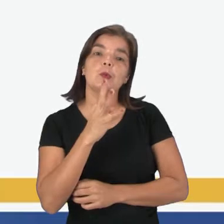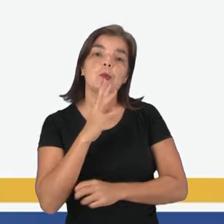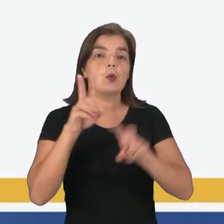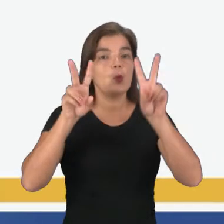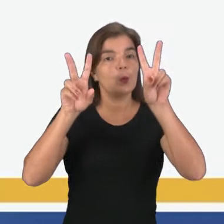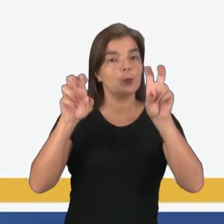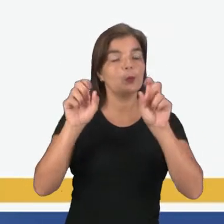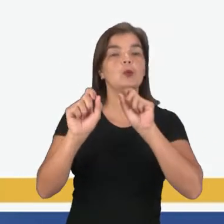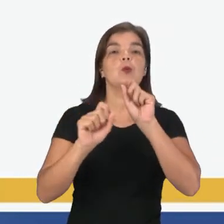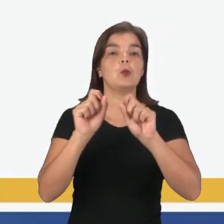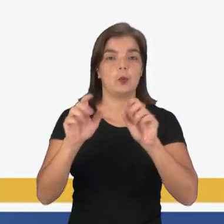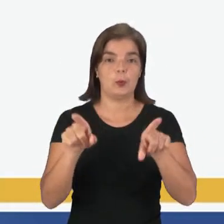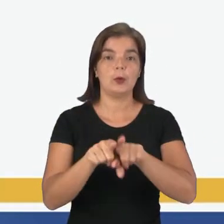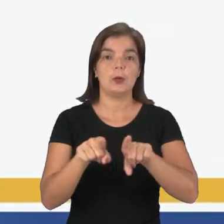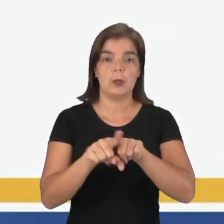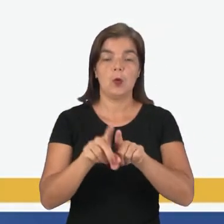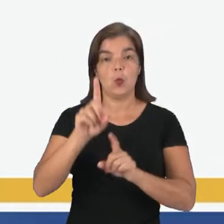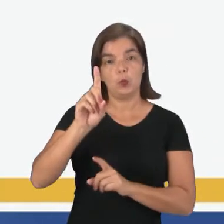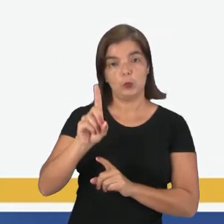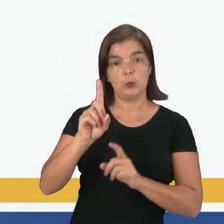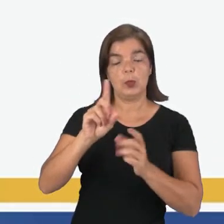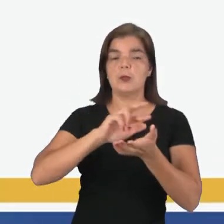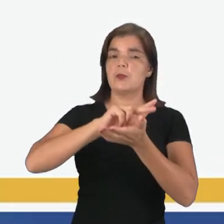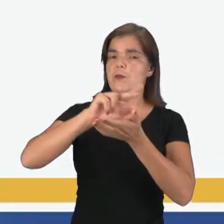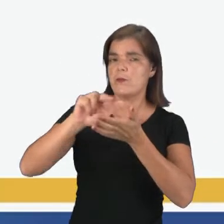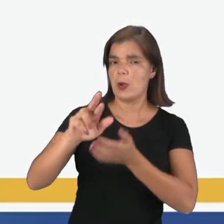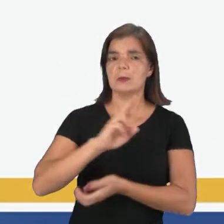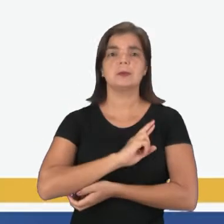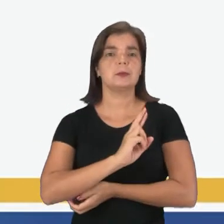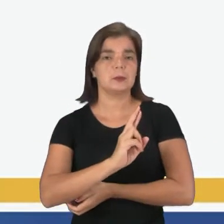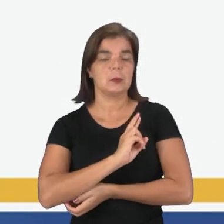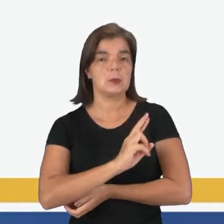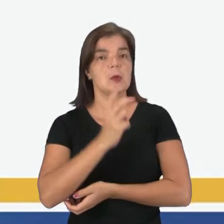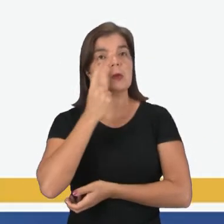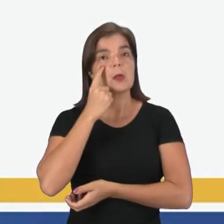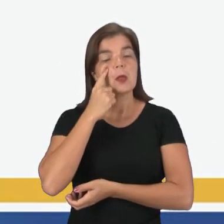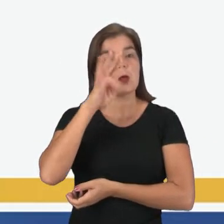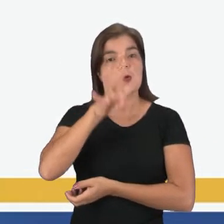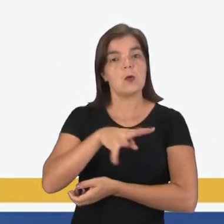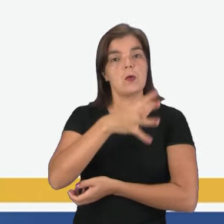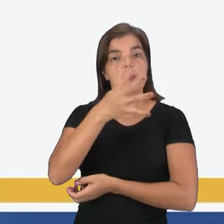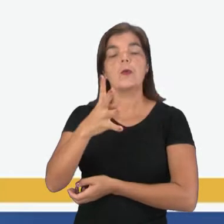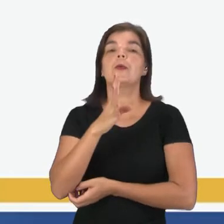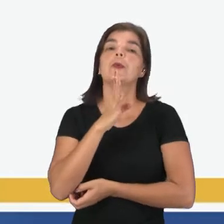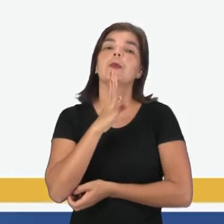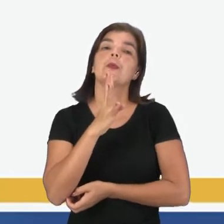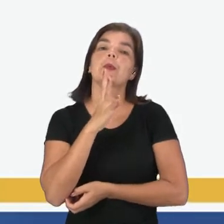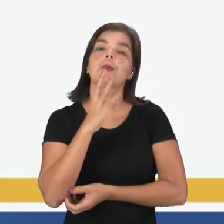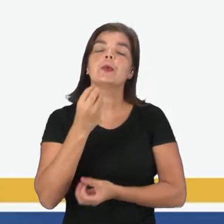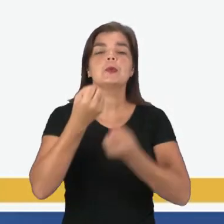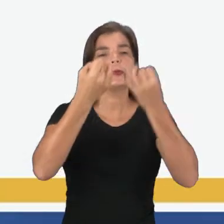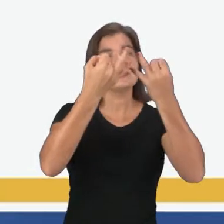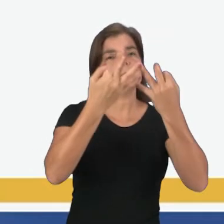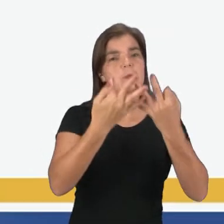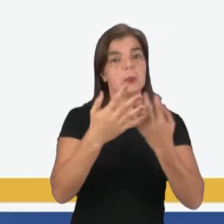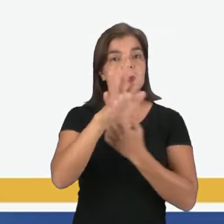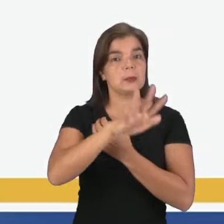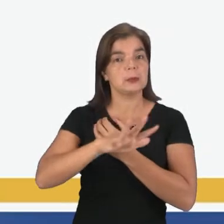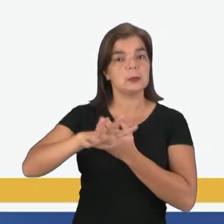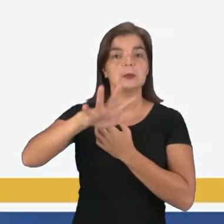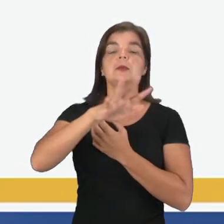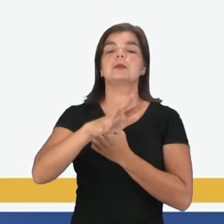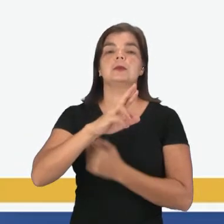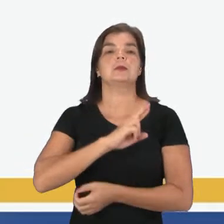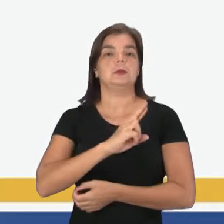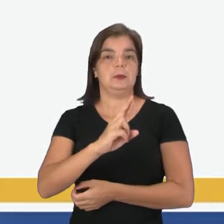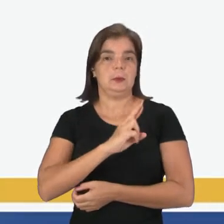nosso conhecimento sobre o transcendente nessas religiões, em linhas gerais, conhecendo os